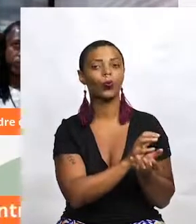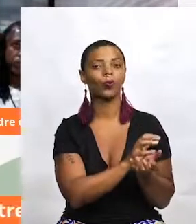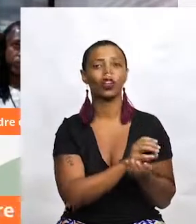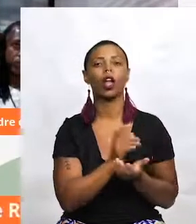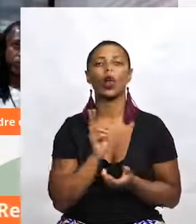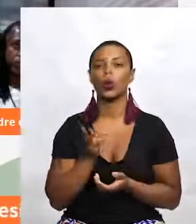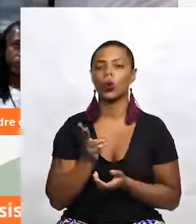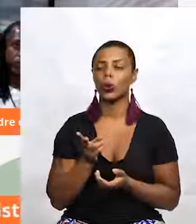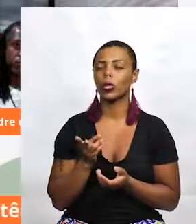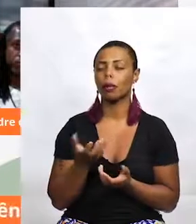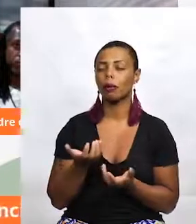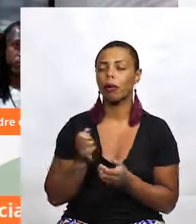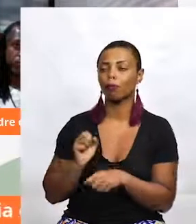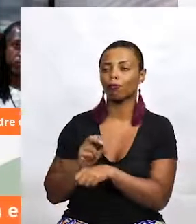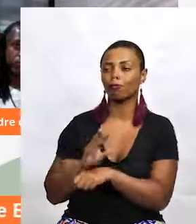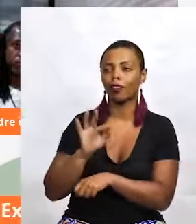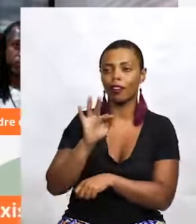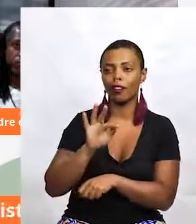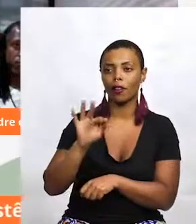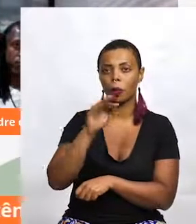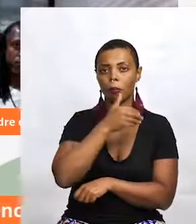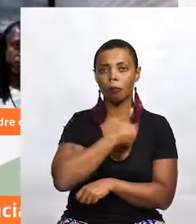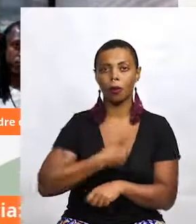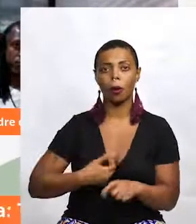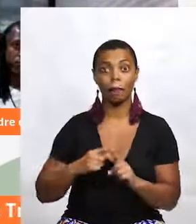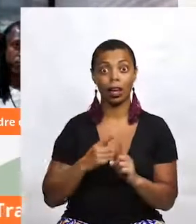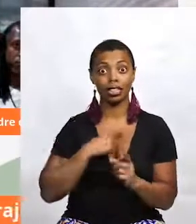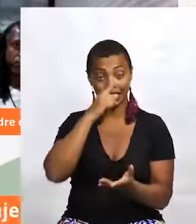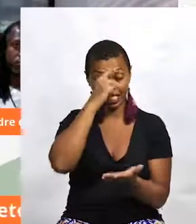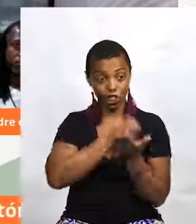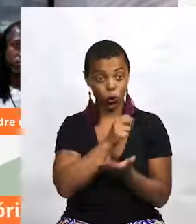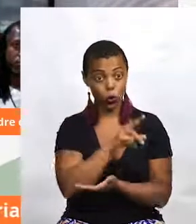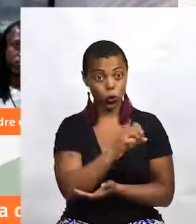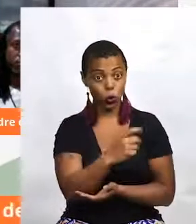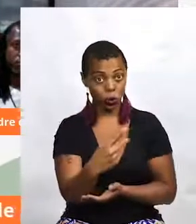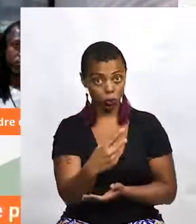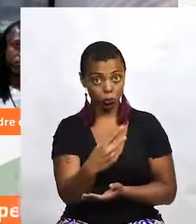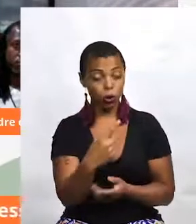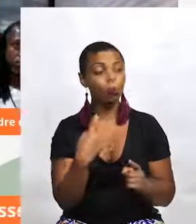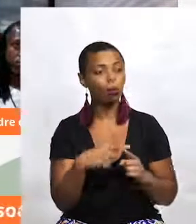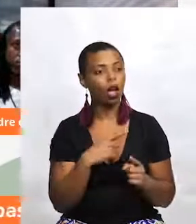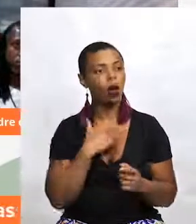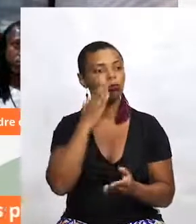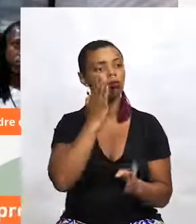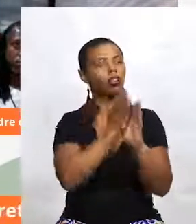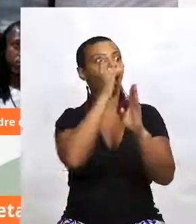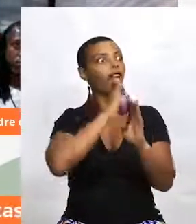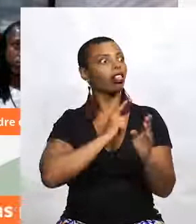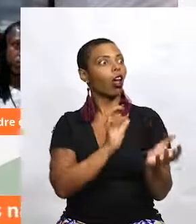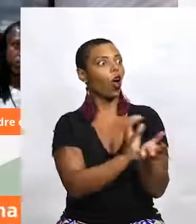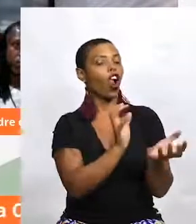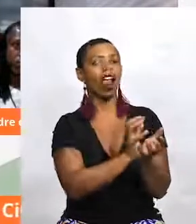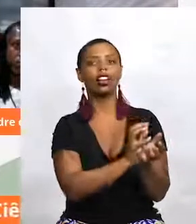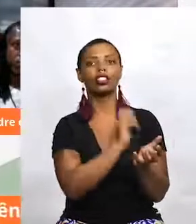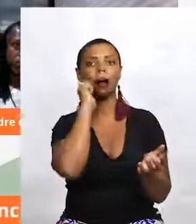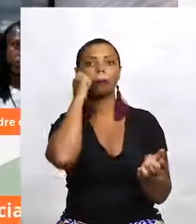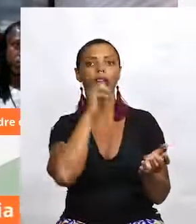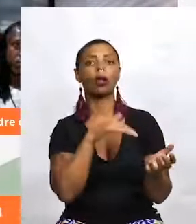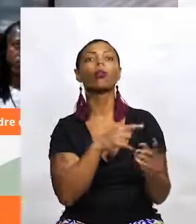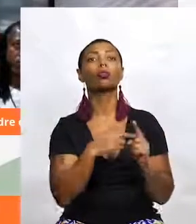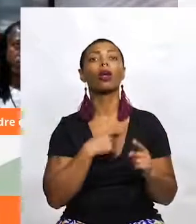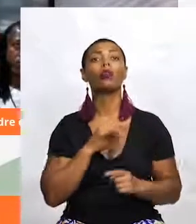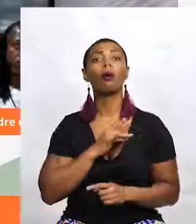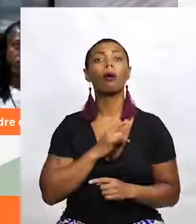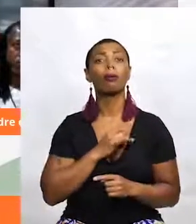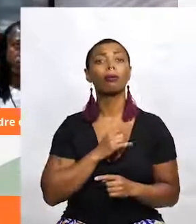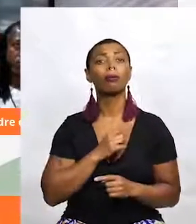entrar numa universidade pública, mas a minha decisão de vir para a USP é justamente porque eu descobri que tinha um coletivo, porque eu tinha muito medo de estar sozinha num